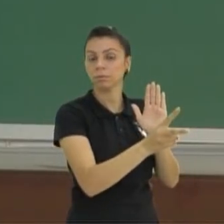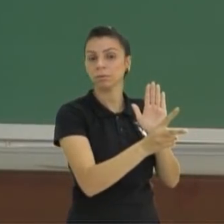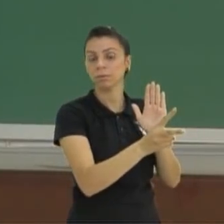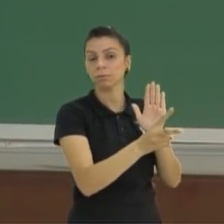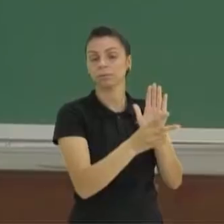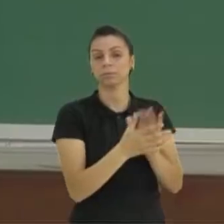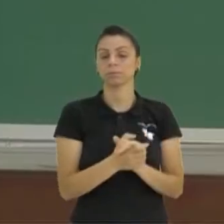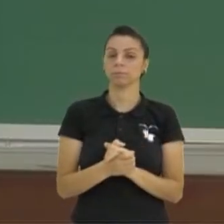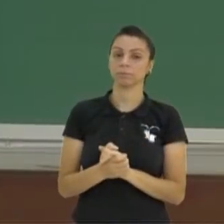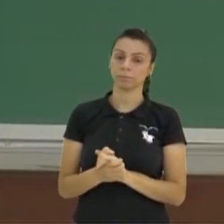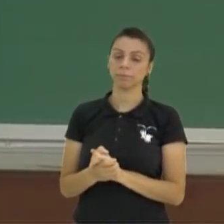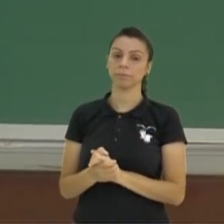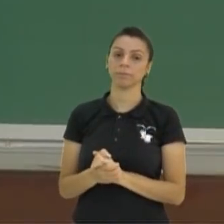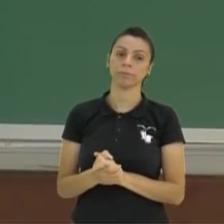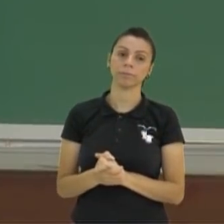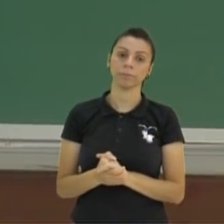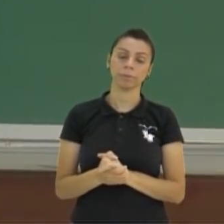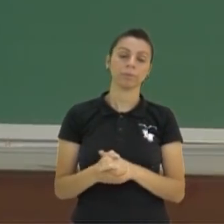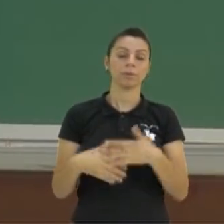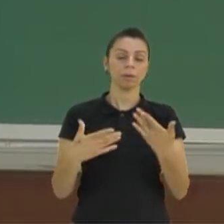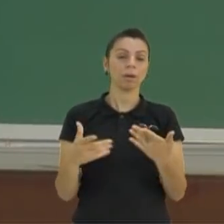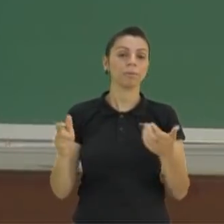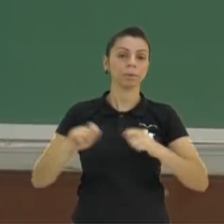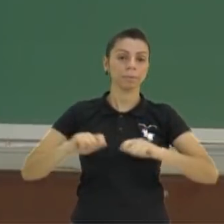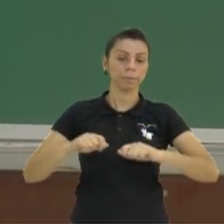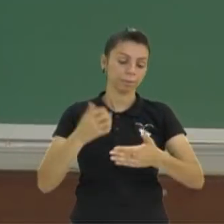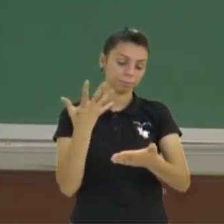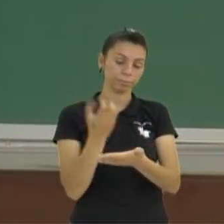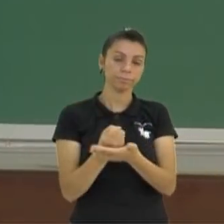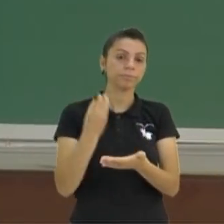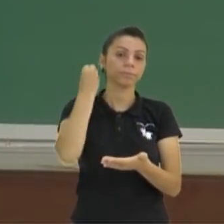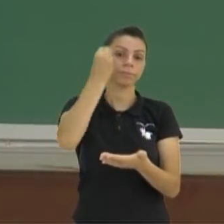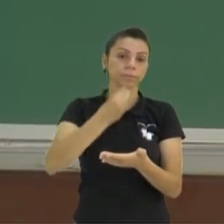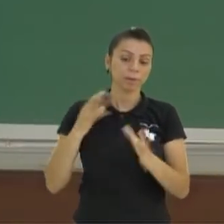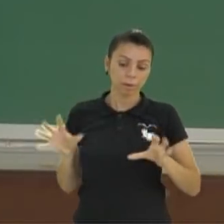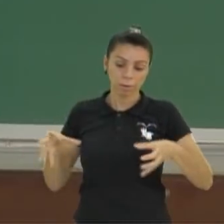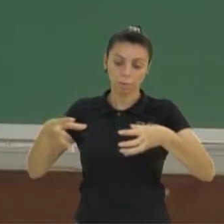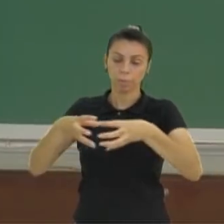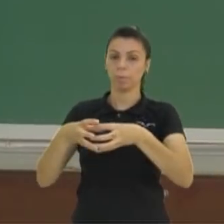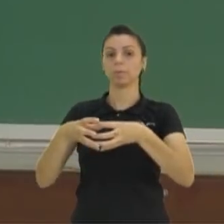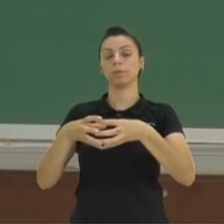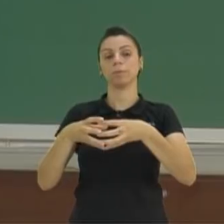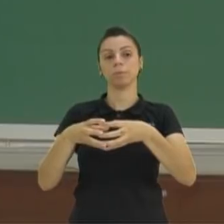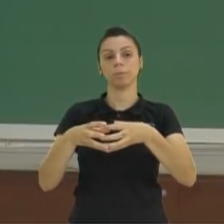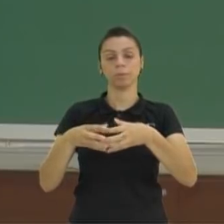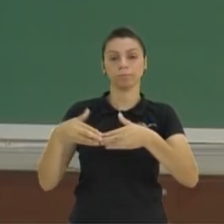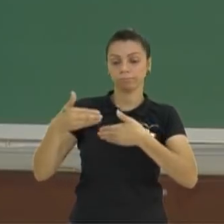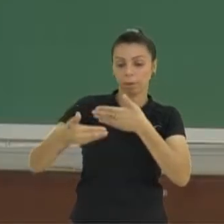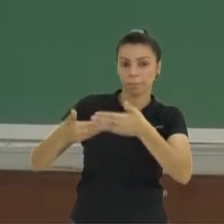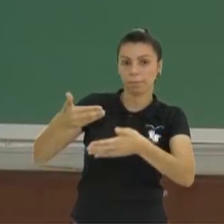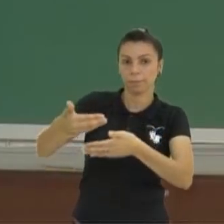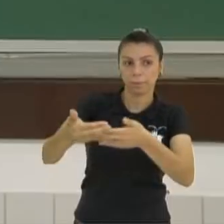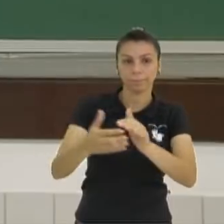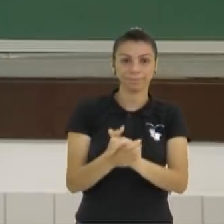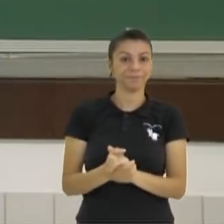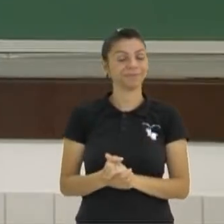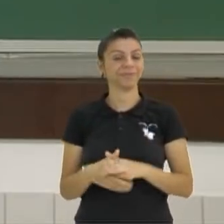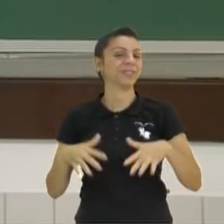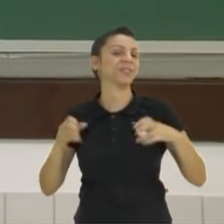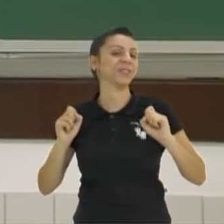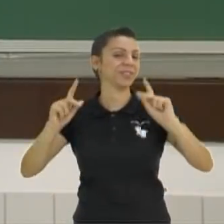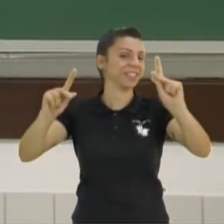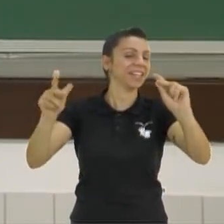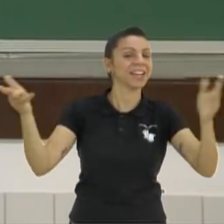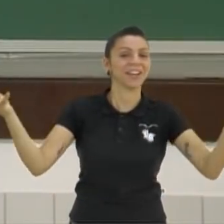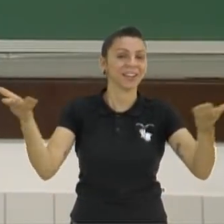antiguidade. Certificar por meio dos seus escritos a experiência do grupo ao passar do tempo. Muito bem,